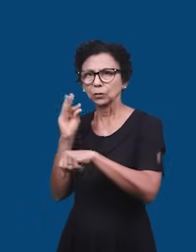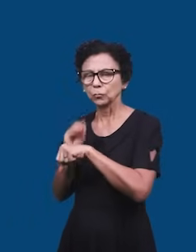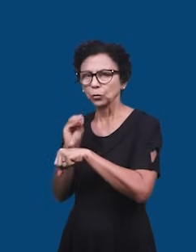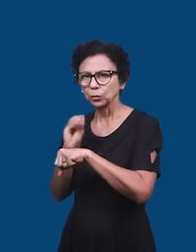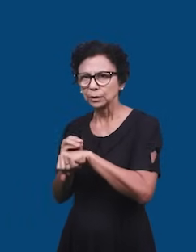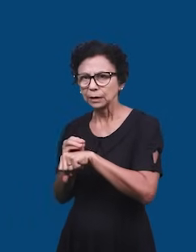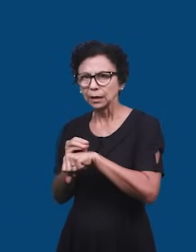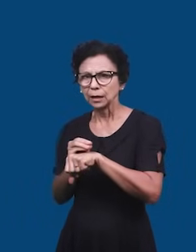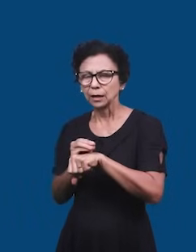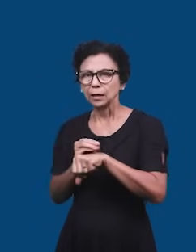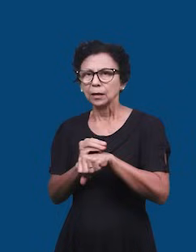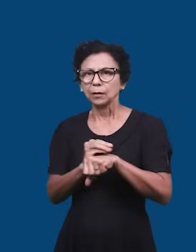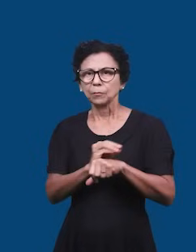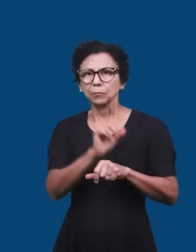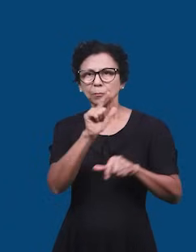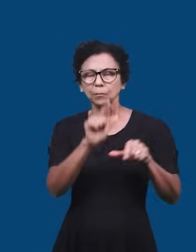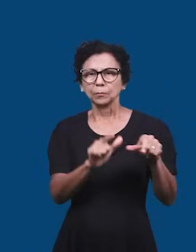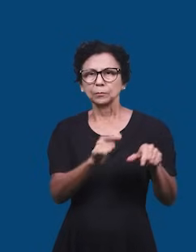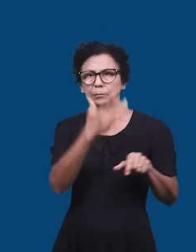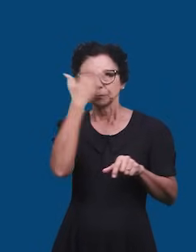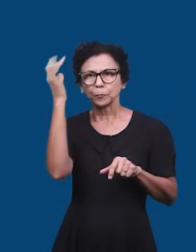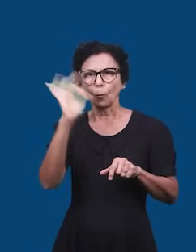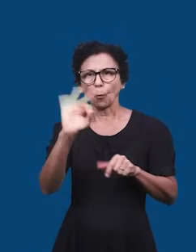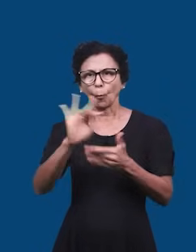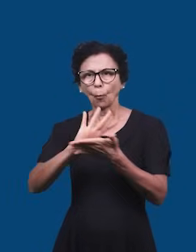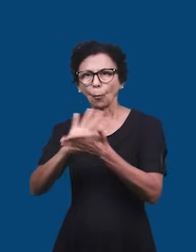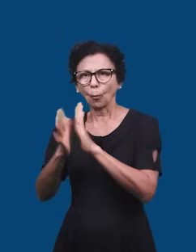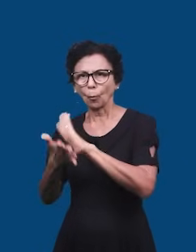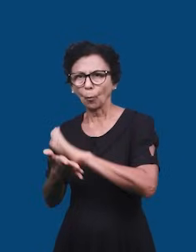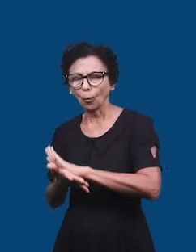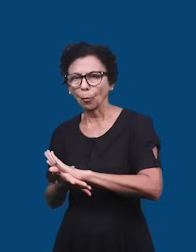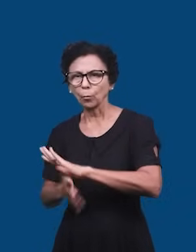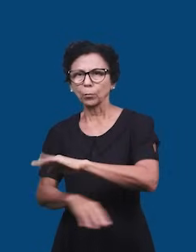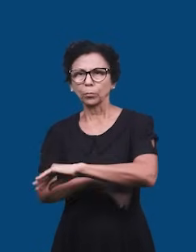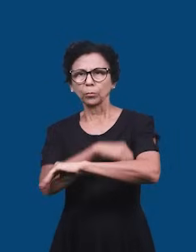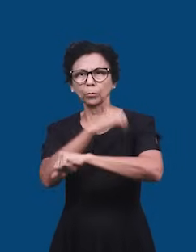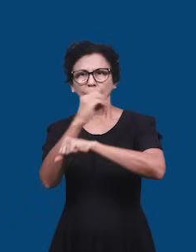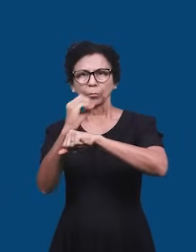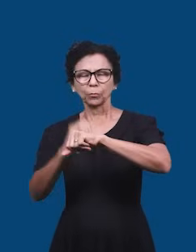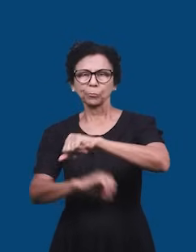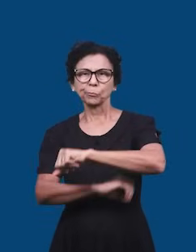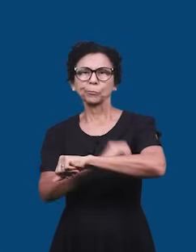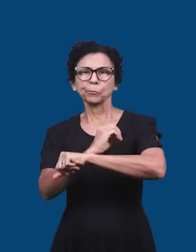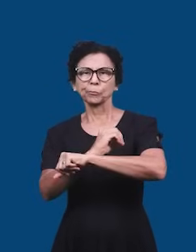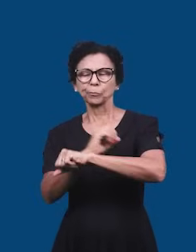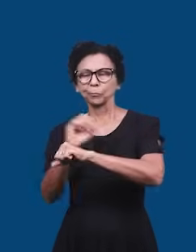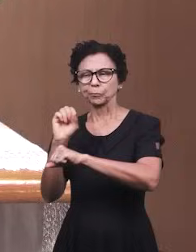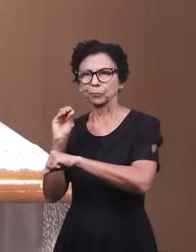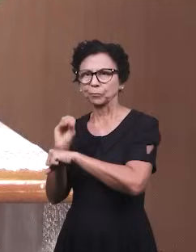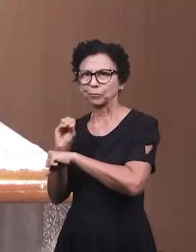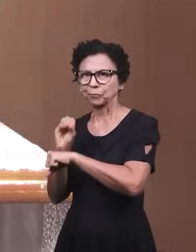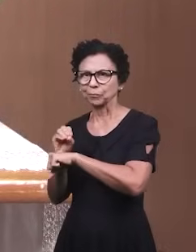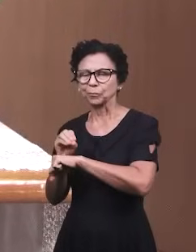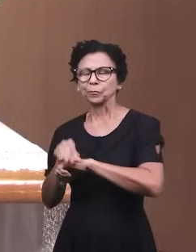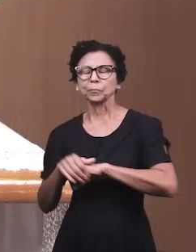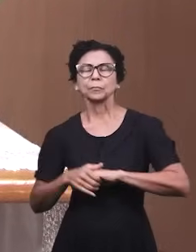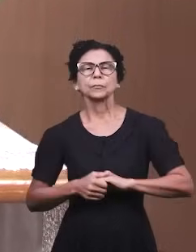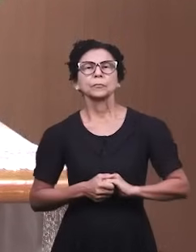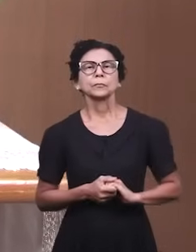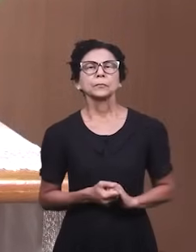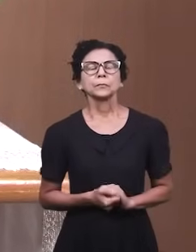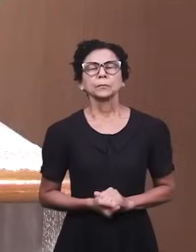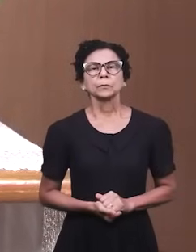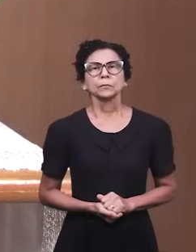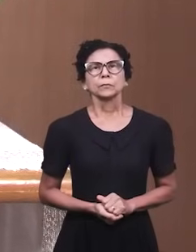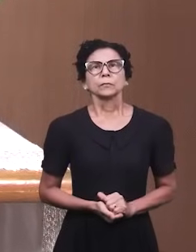dano. De noite e de dia aguardarei. Louvado o nome do Senhor. Meus